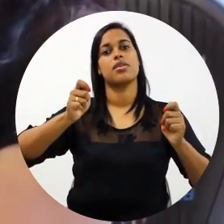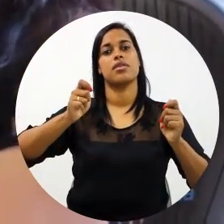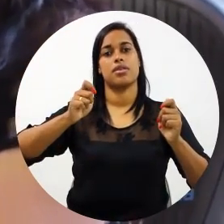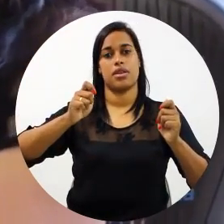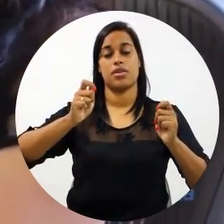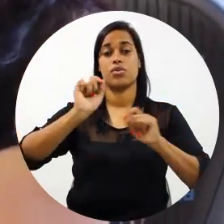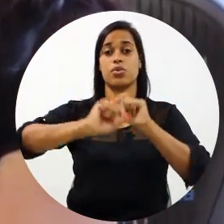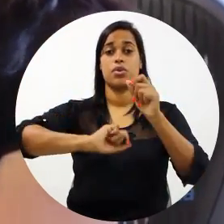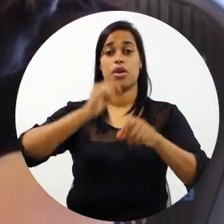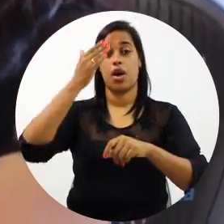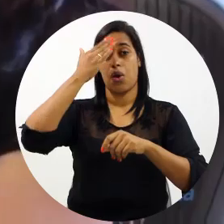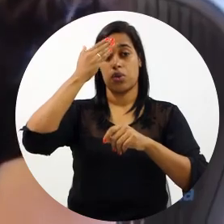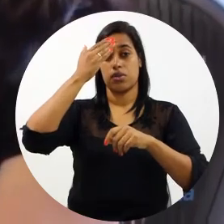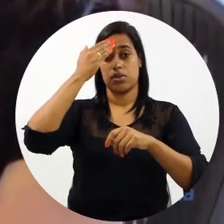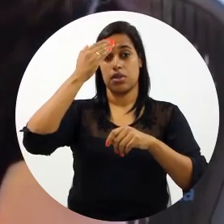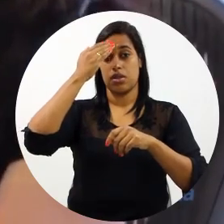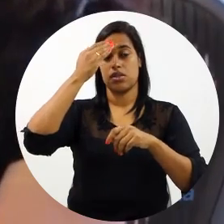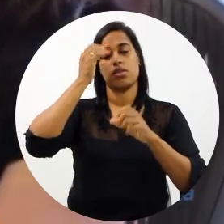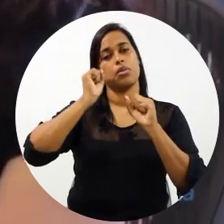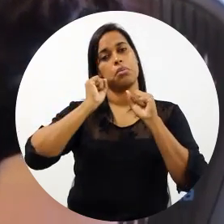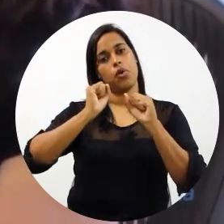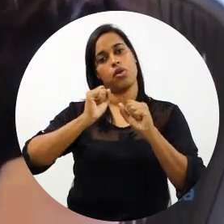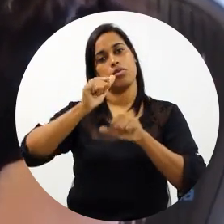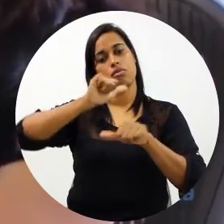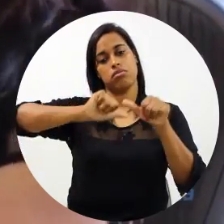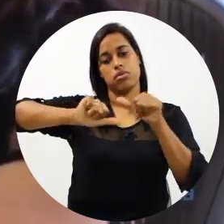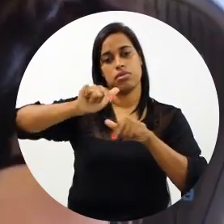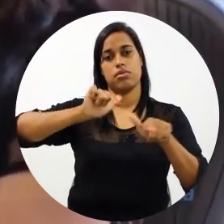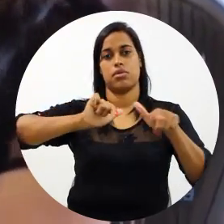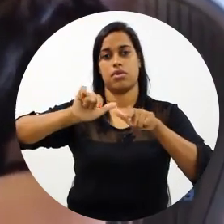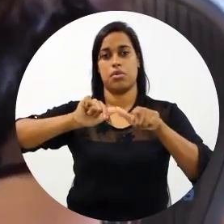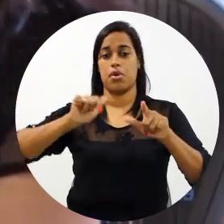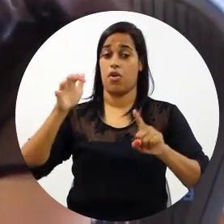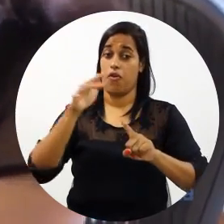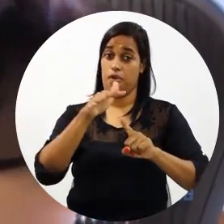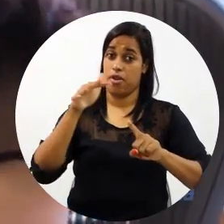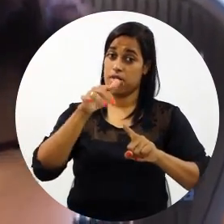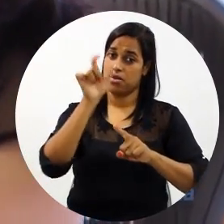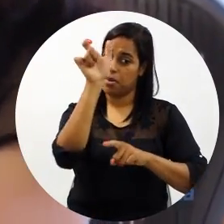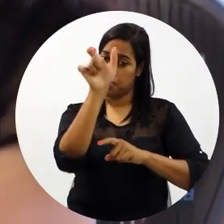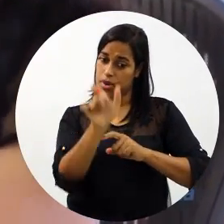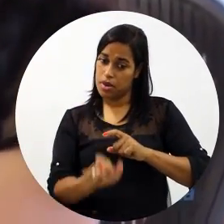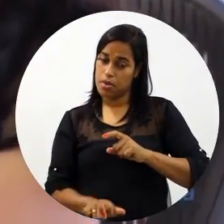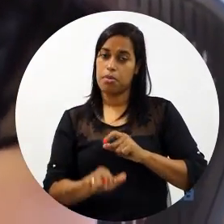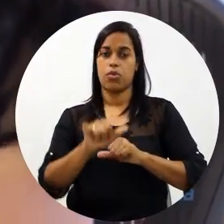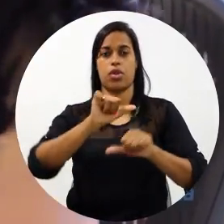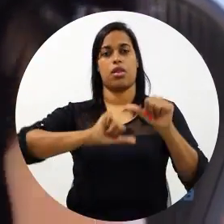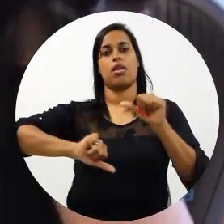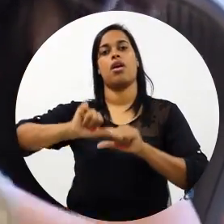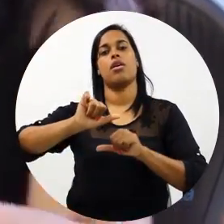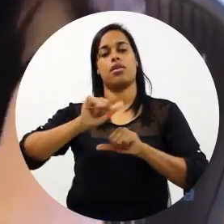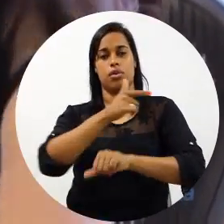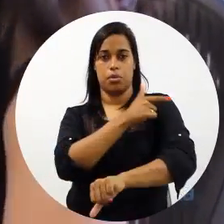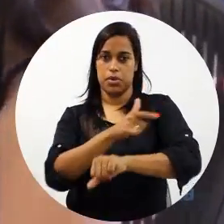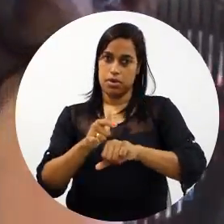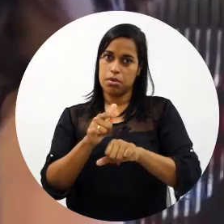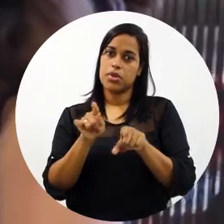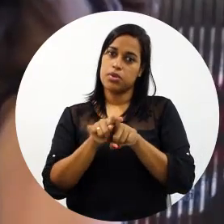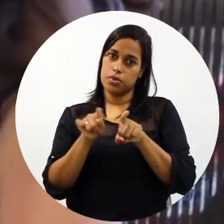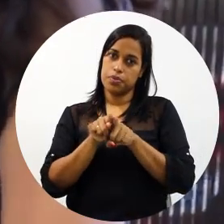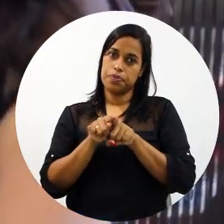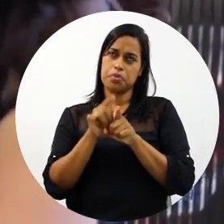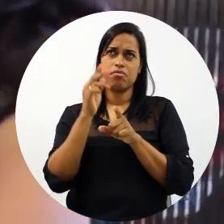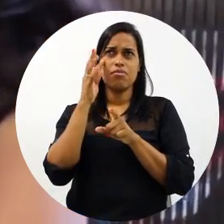a consciência de que pode, através de um trabalho, influenciar esse indivíduo para ele mudar esse comportamento. Bom, imaginando